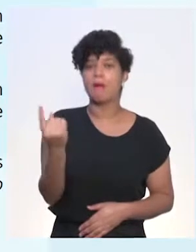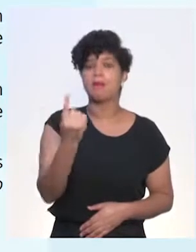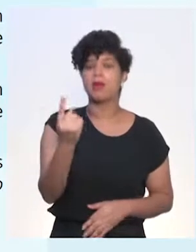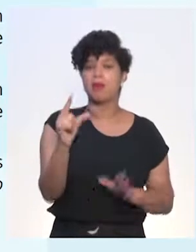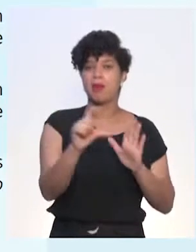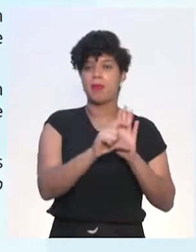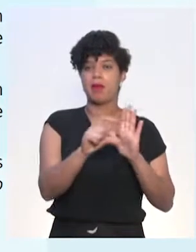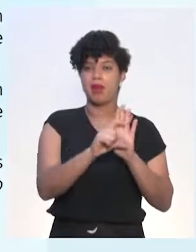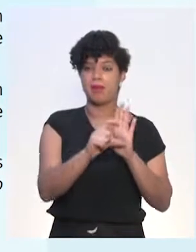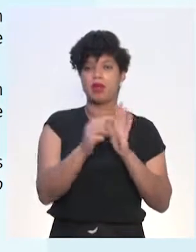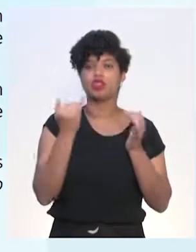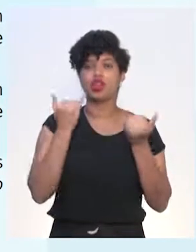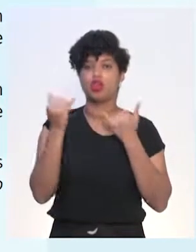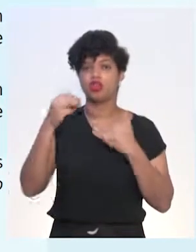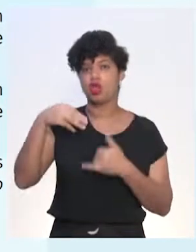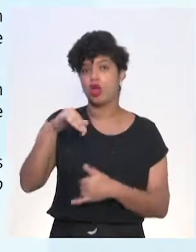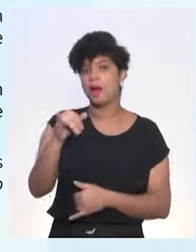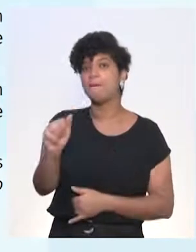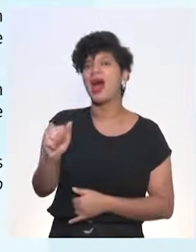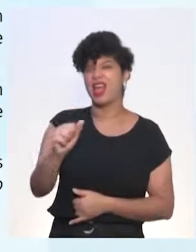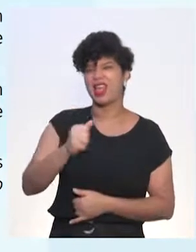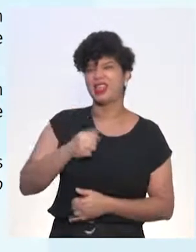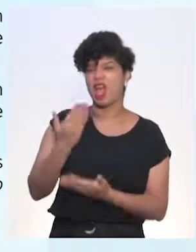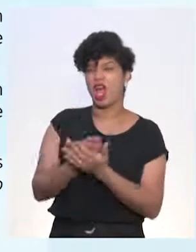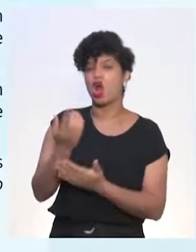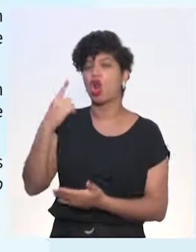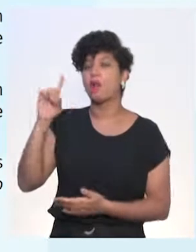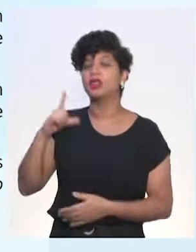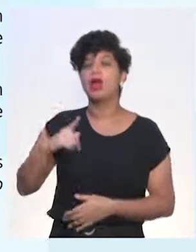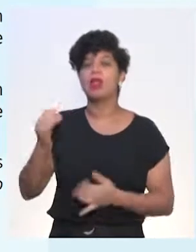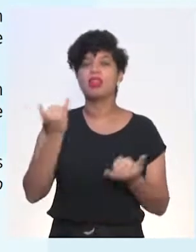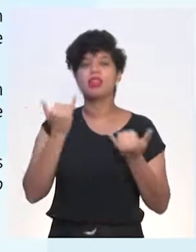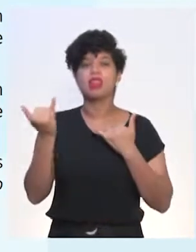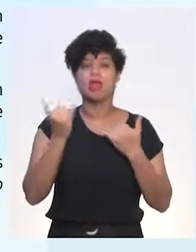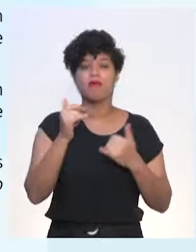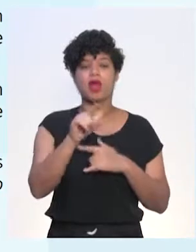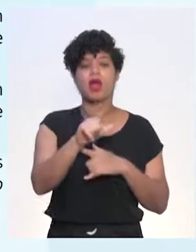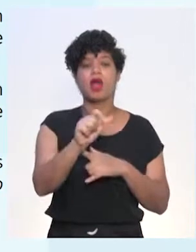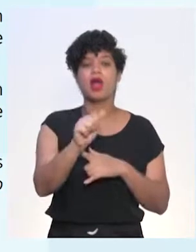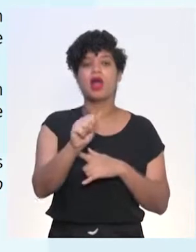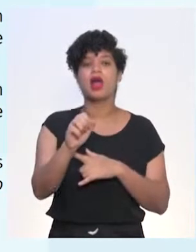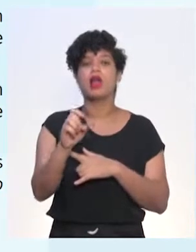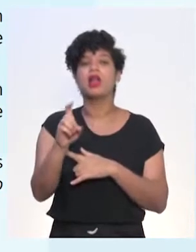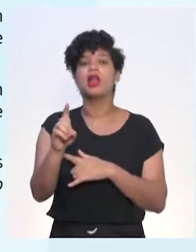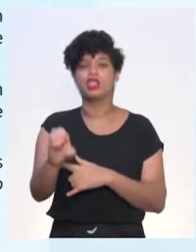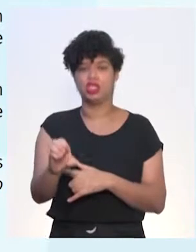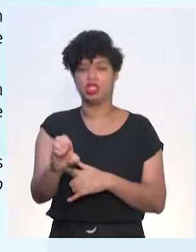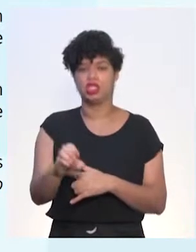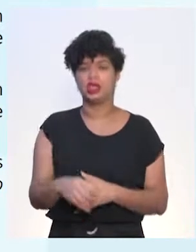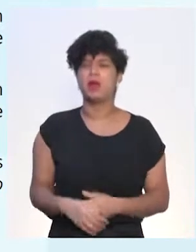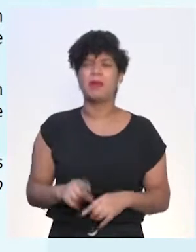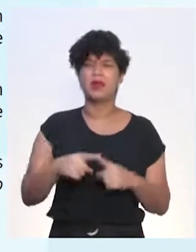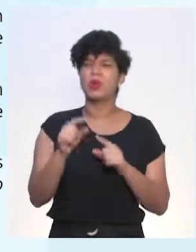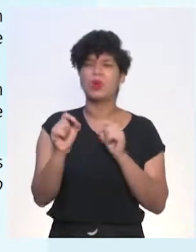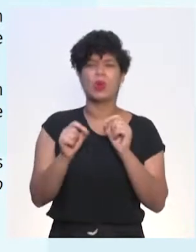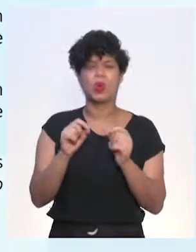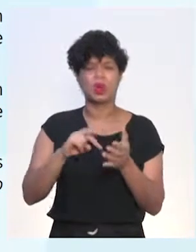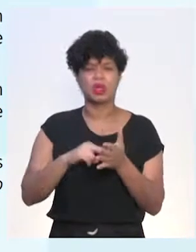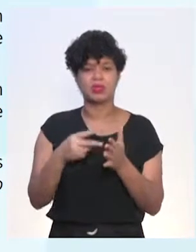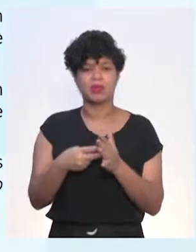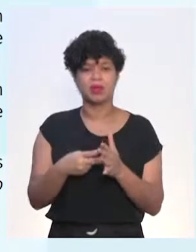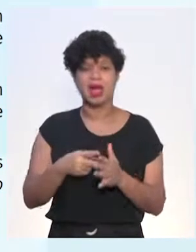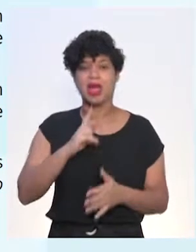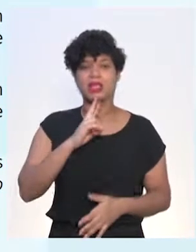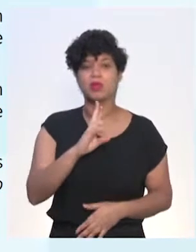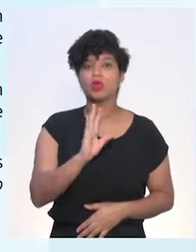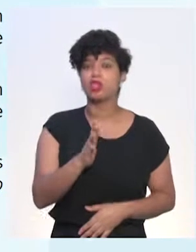lá da notícia sobre a Maia já trazia as informações, né? Era o lead, aquele lá. Então, o que o lead traz? Ele